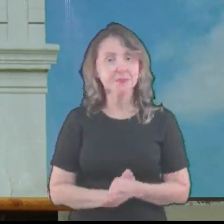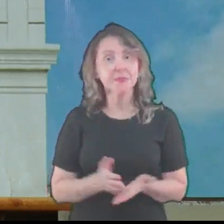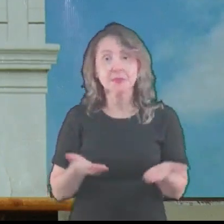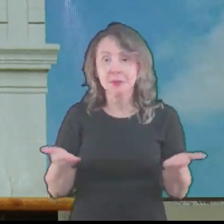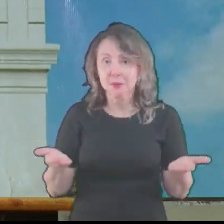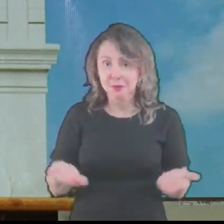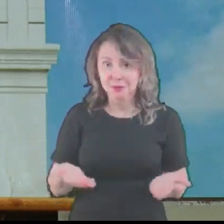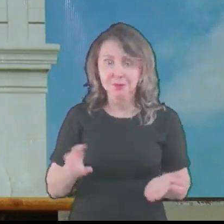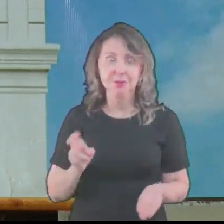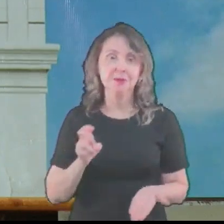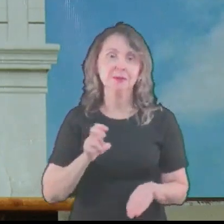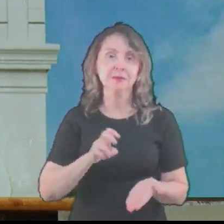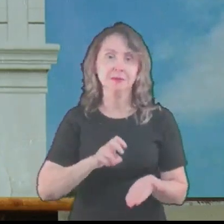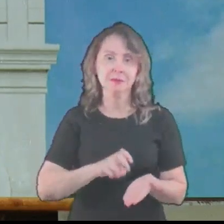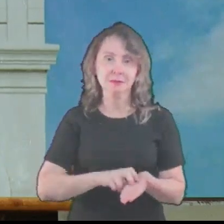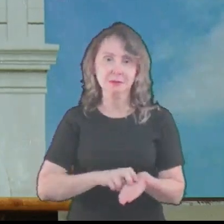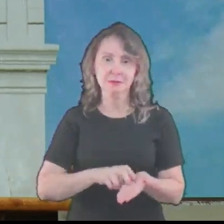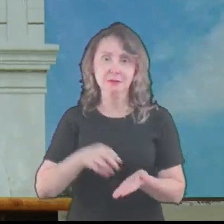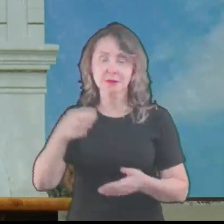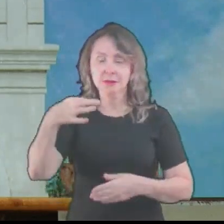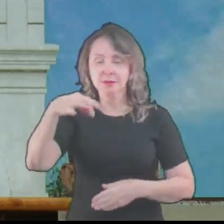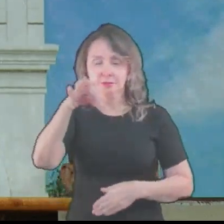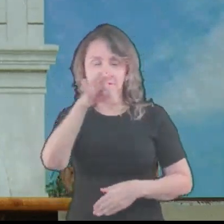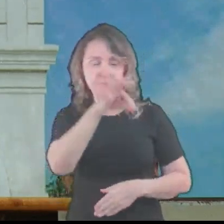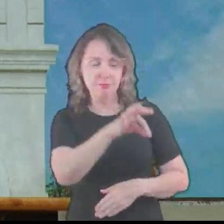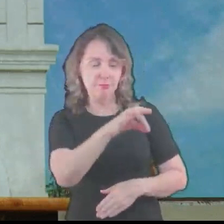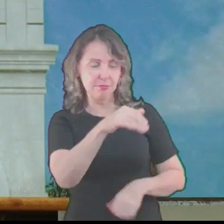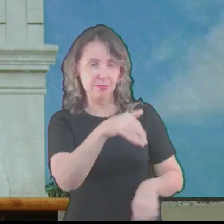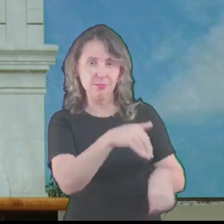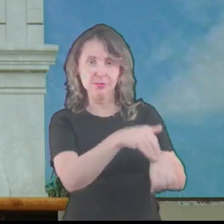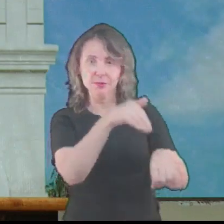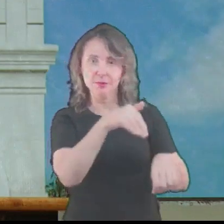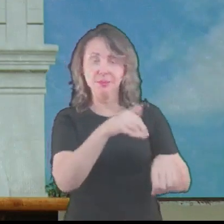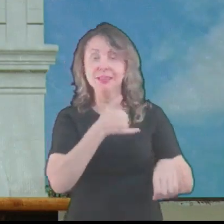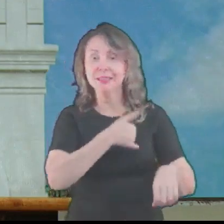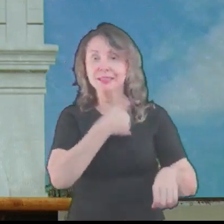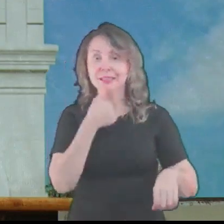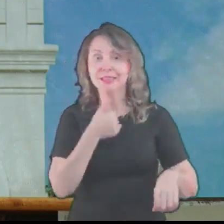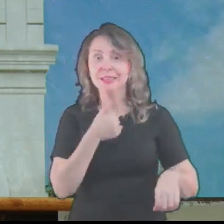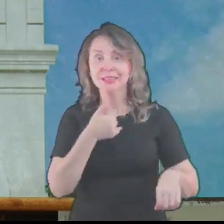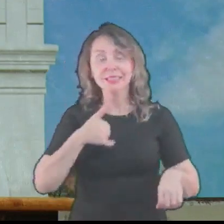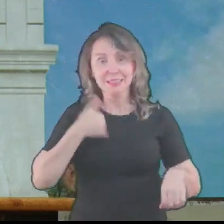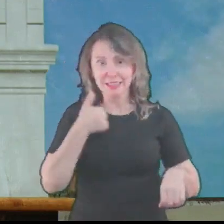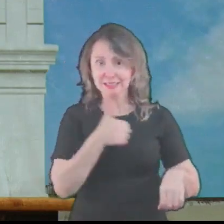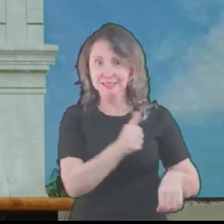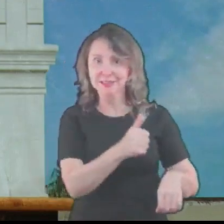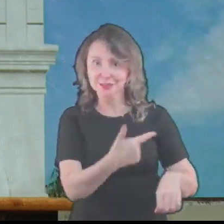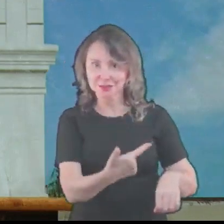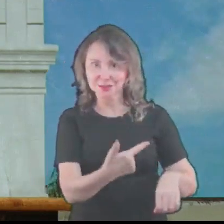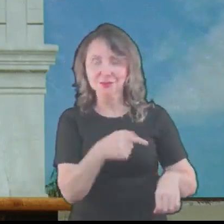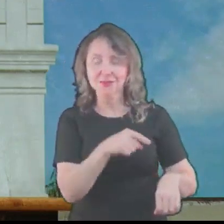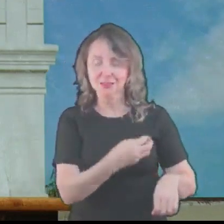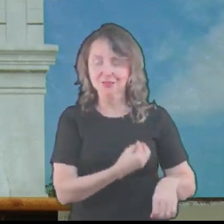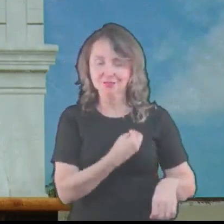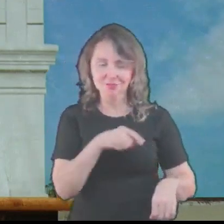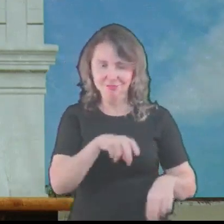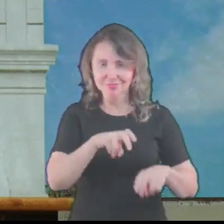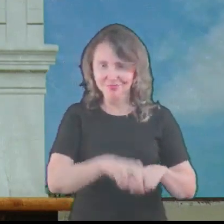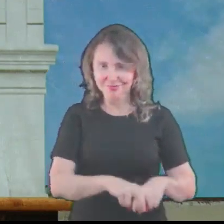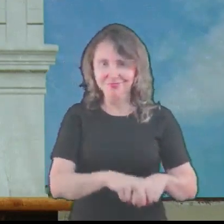ela, tocada pelo Espírito Santo de Deus, ela tem 10 anos. Ela está aqui na frente. E